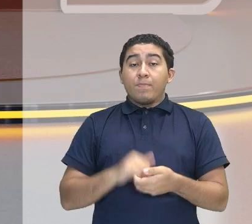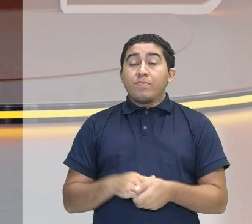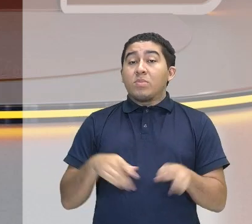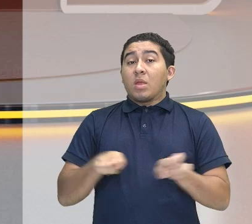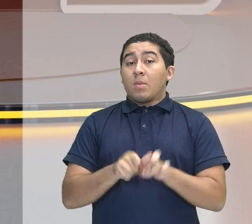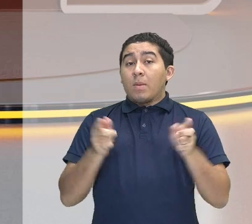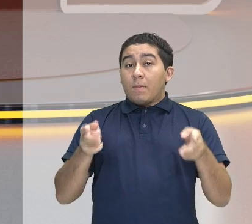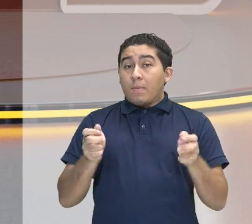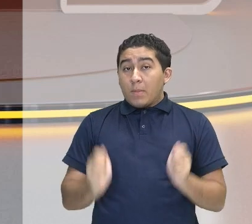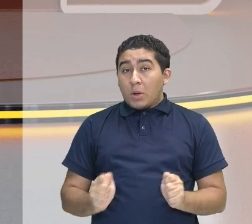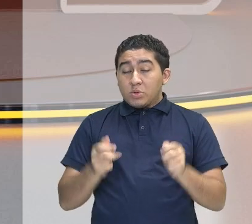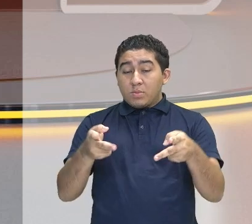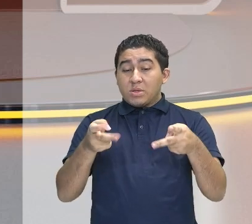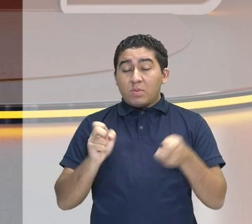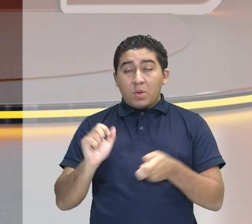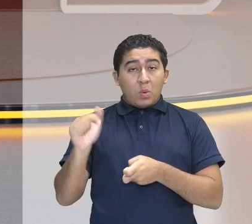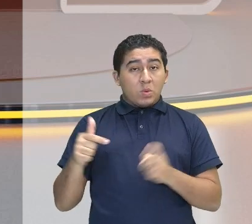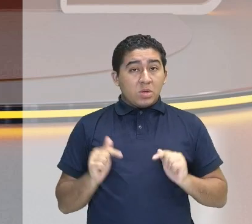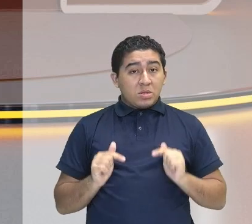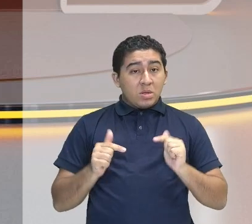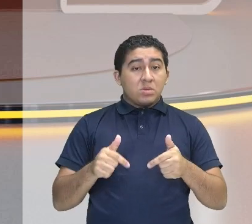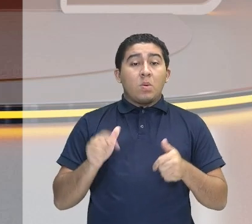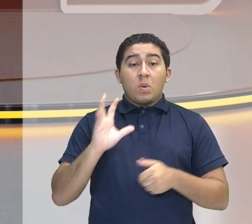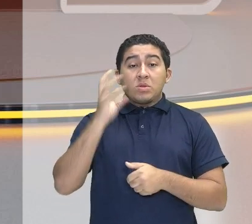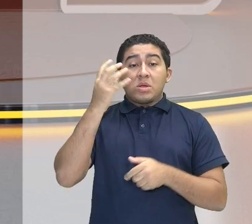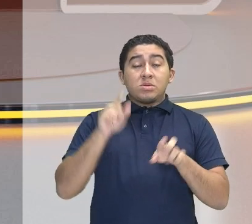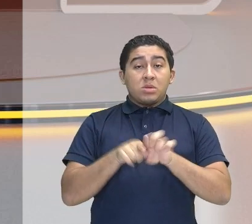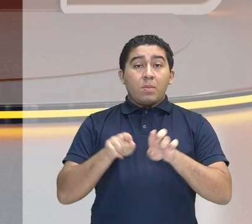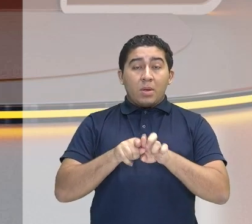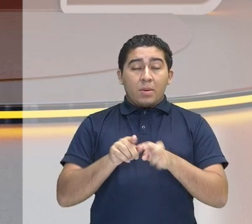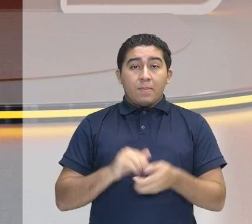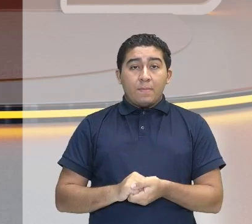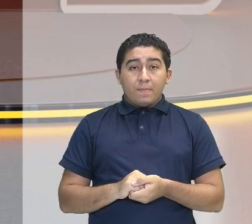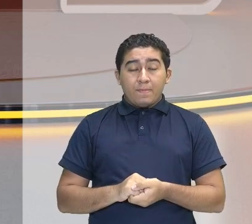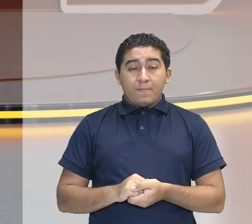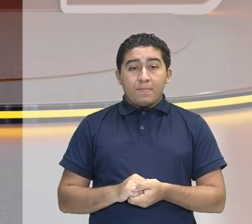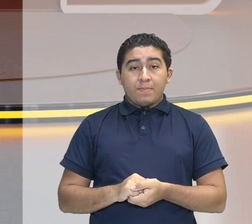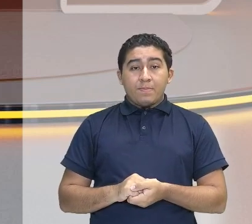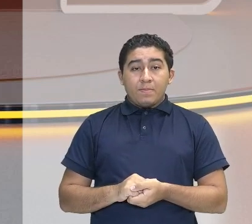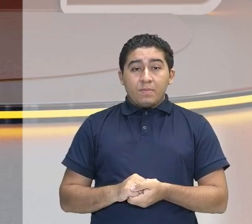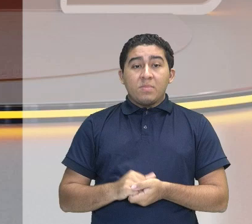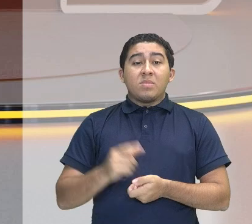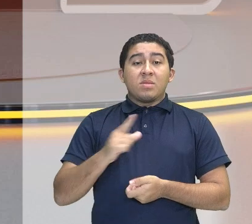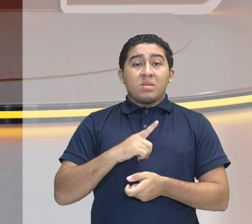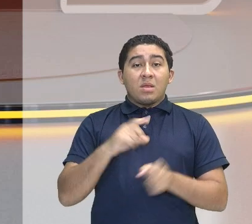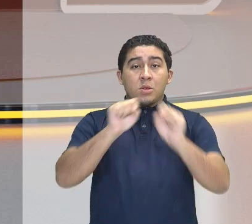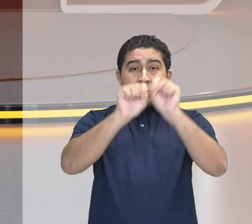observar outras atividades que são realizadas. E uma delas, gente, vai ser os sistemas